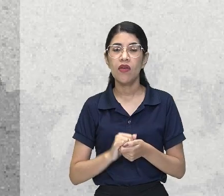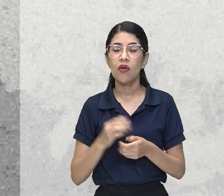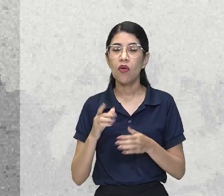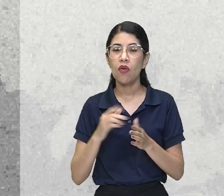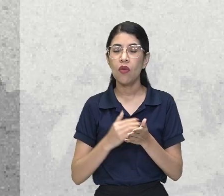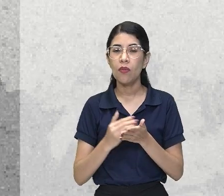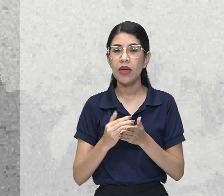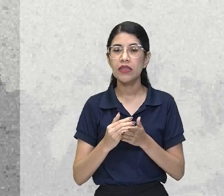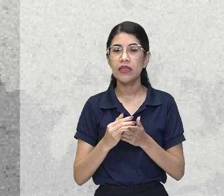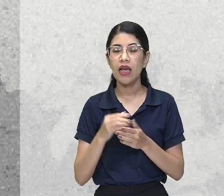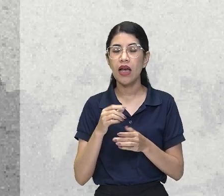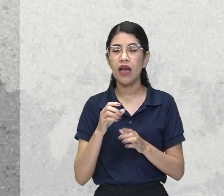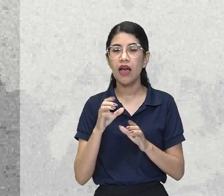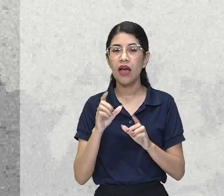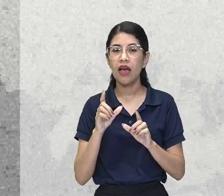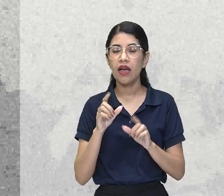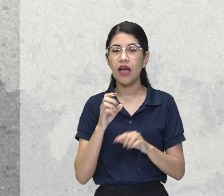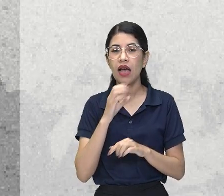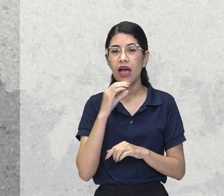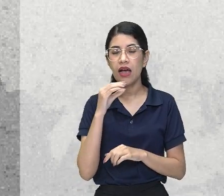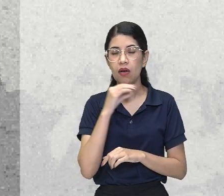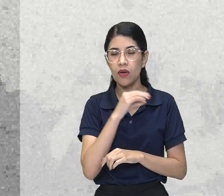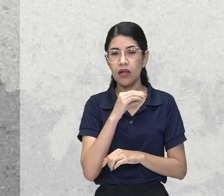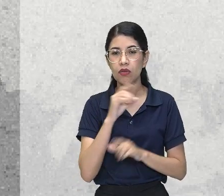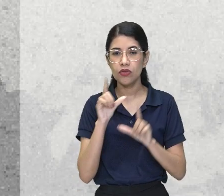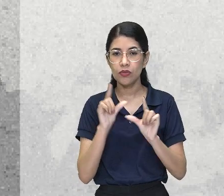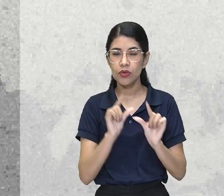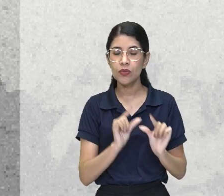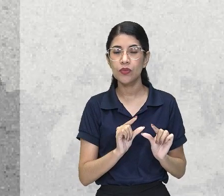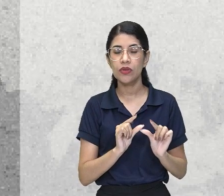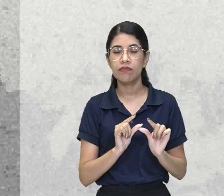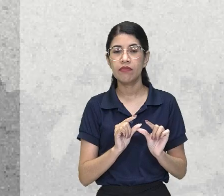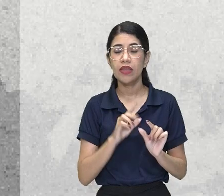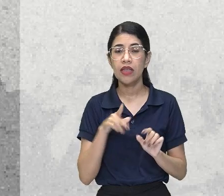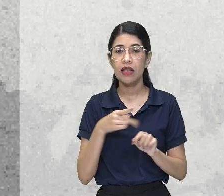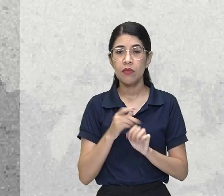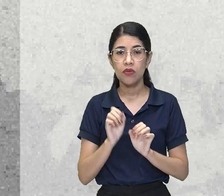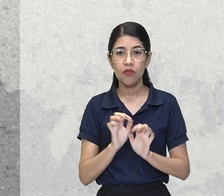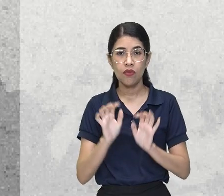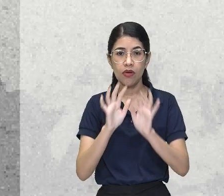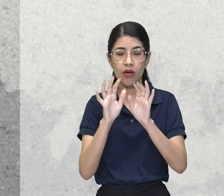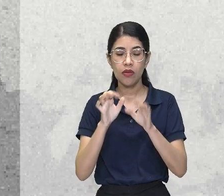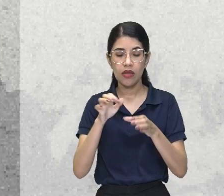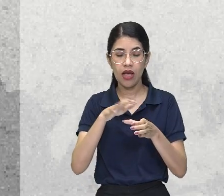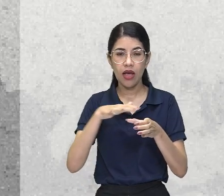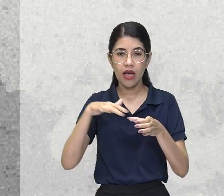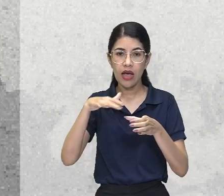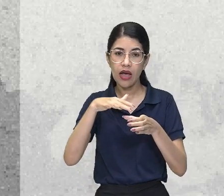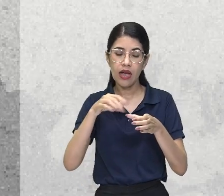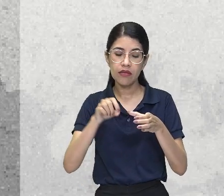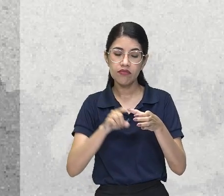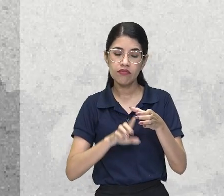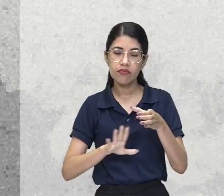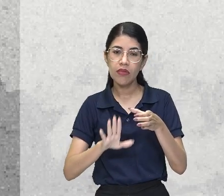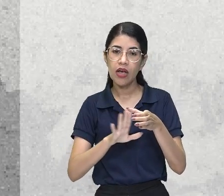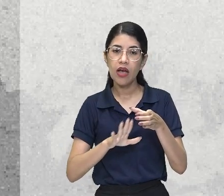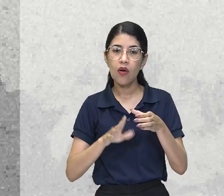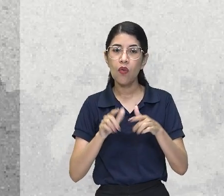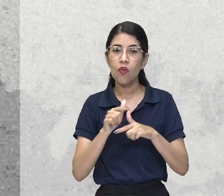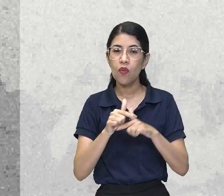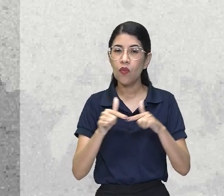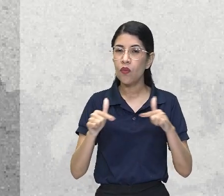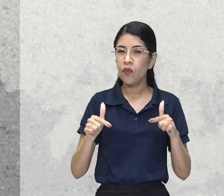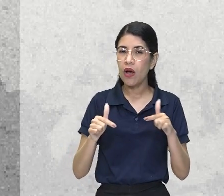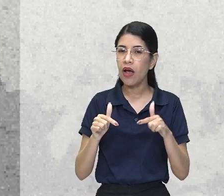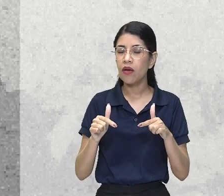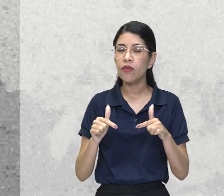resfriamento. Quando o vapor de água resfriar, vai criar nessa região central um vácuo